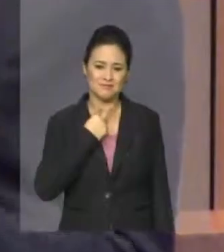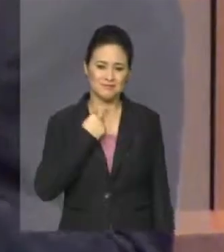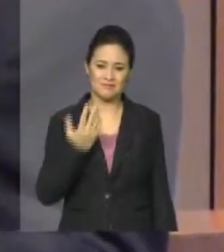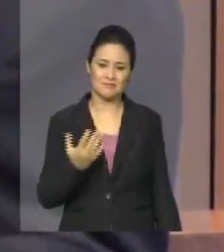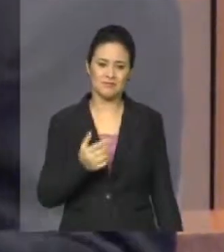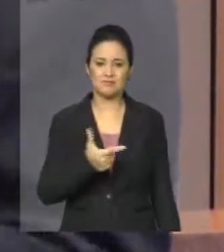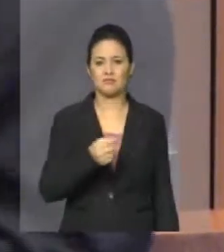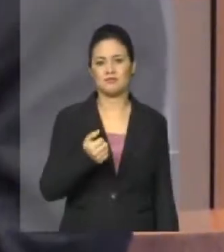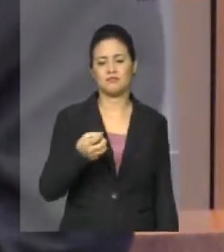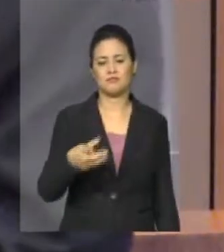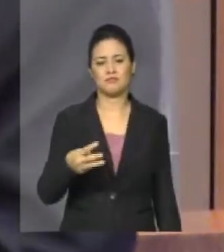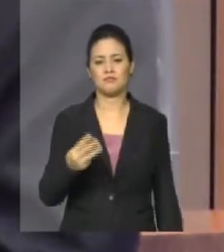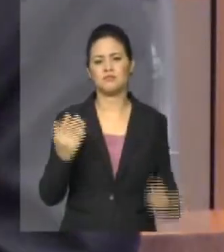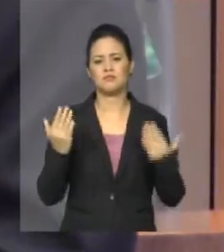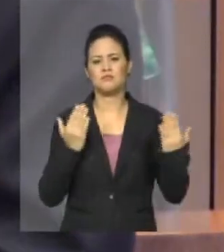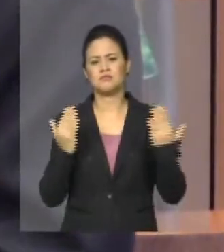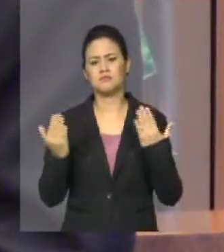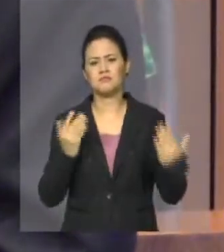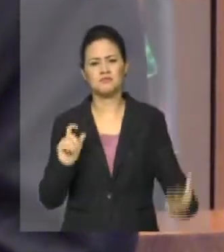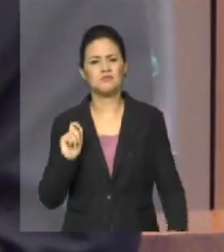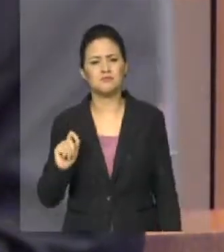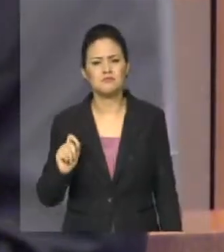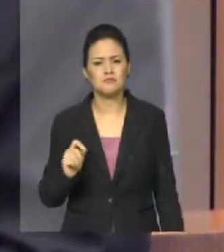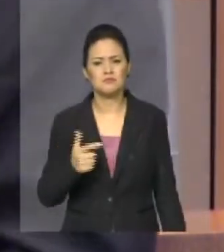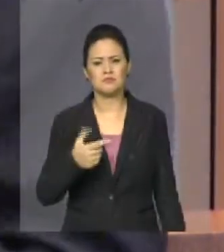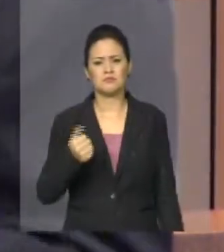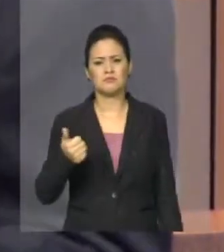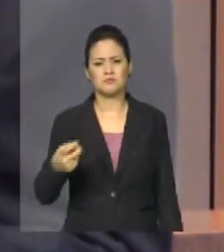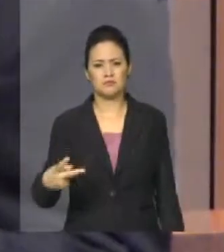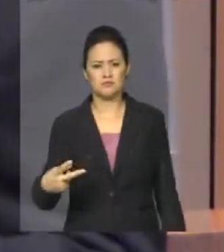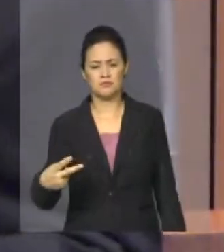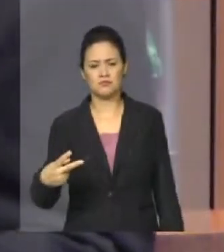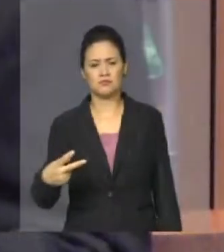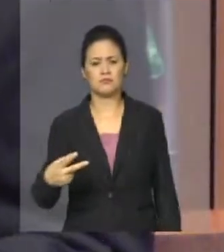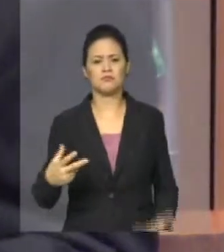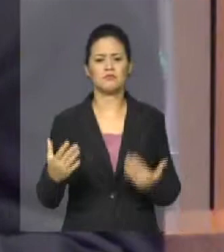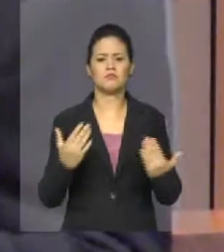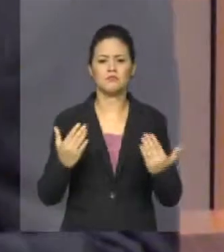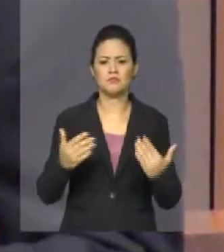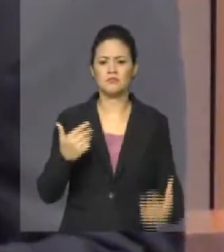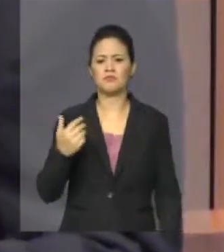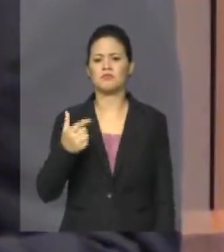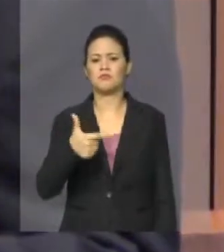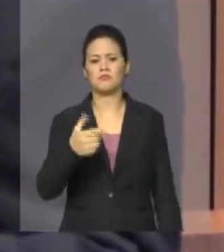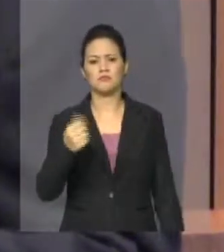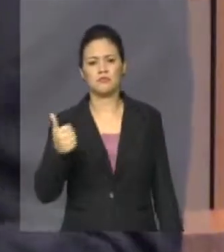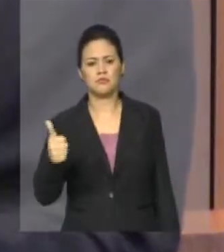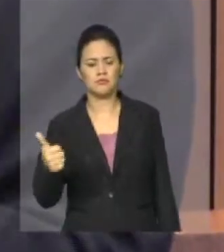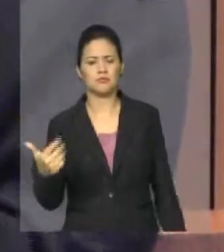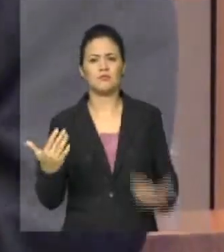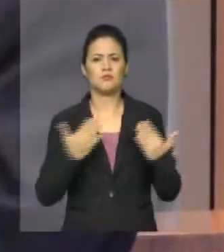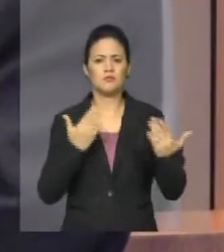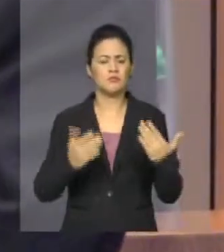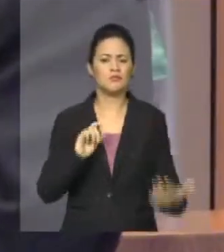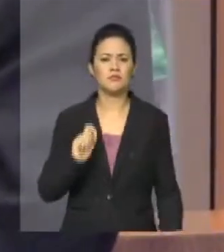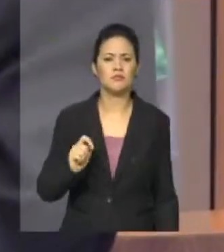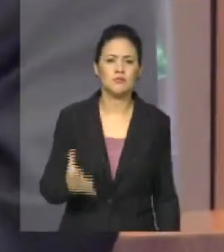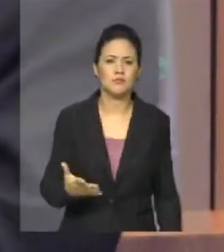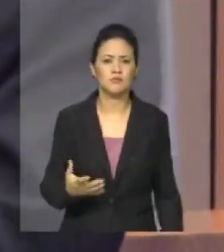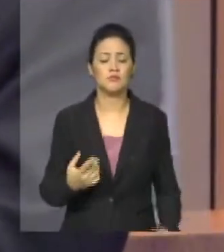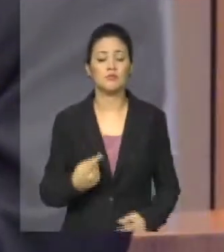vamos comparar o quê? 2012, nós vamos em 2011, nós vamos comparar o quê? Porque